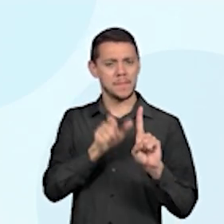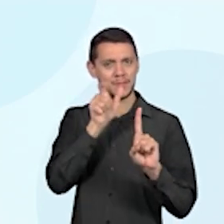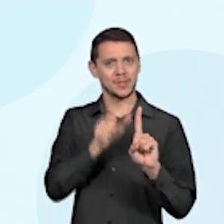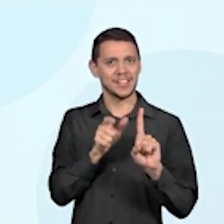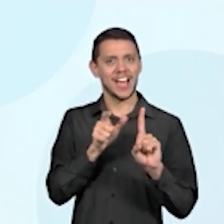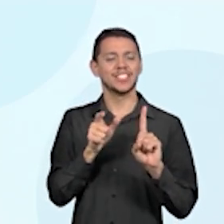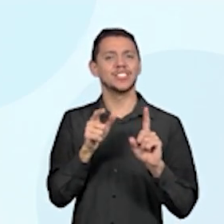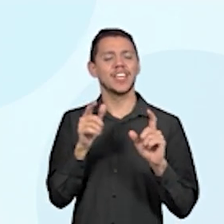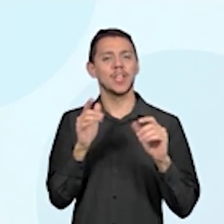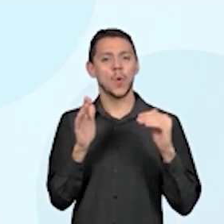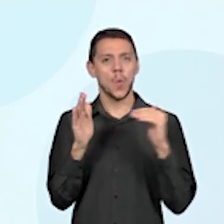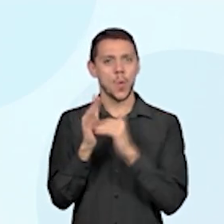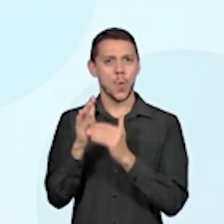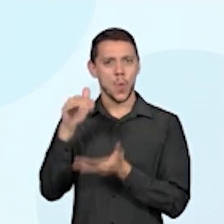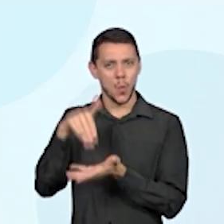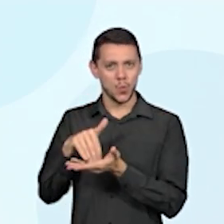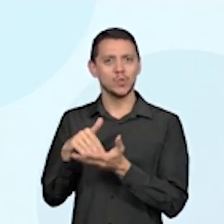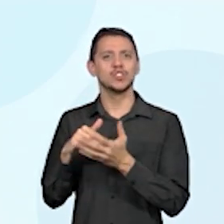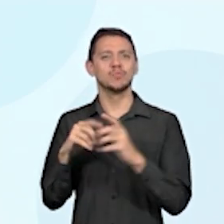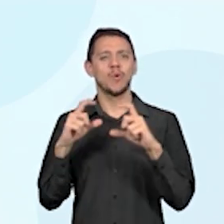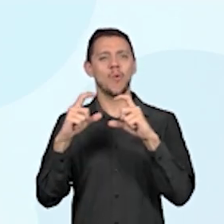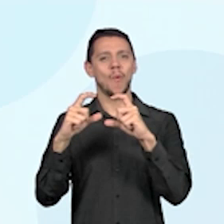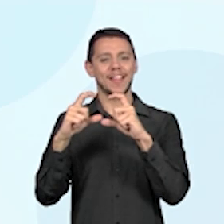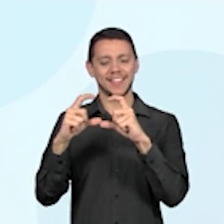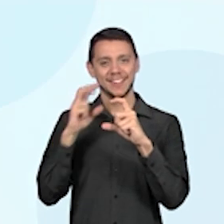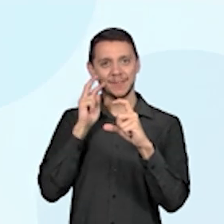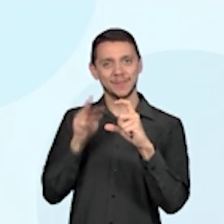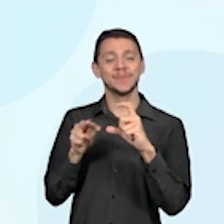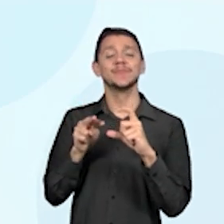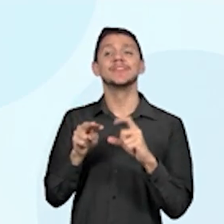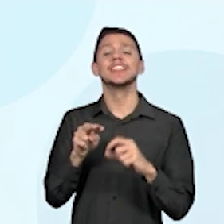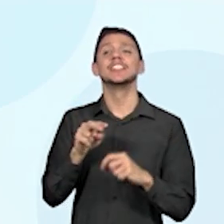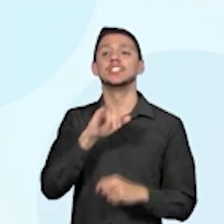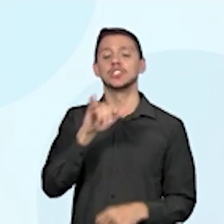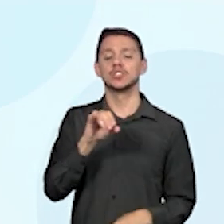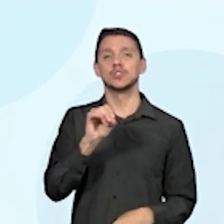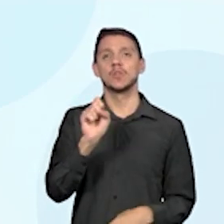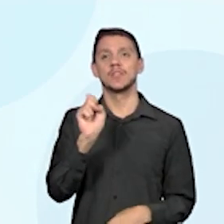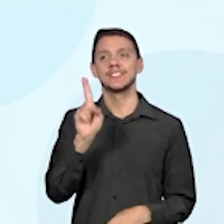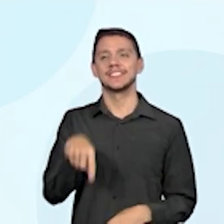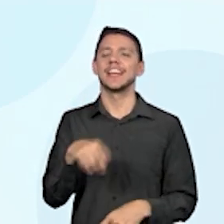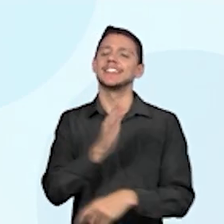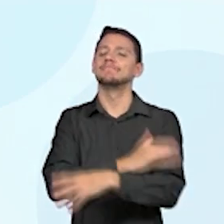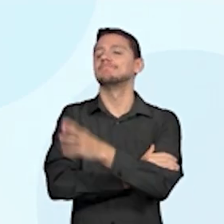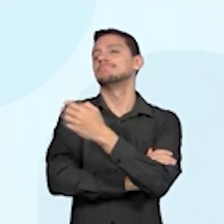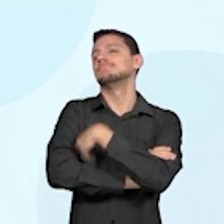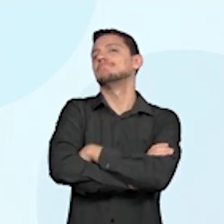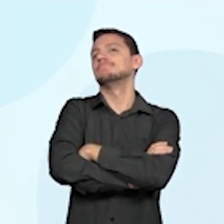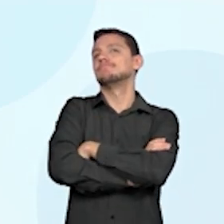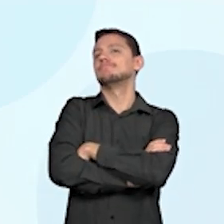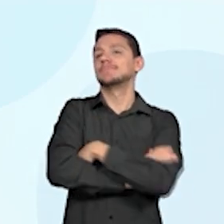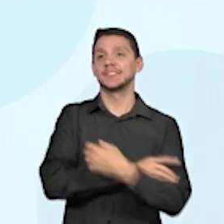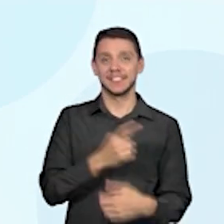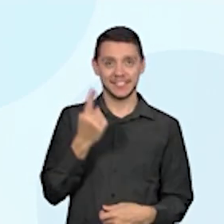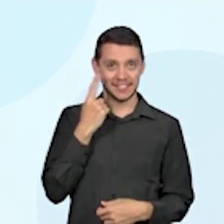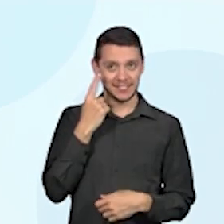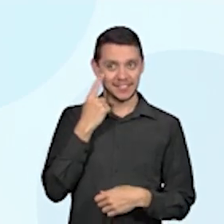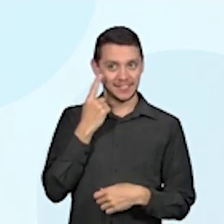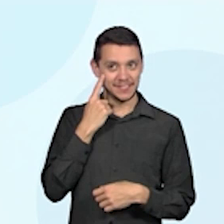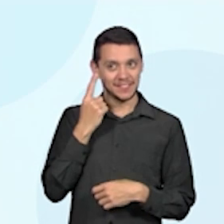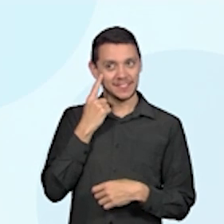como está o José. O José de bracinhos cruzados. E vejam o balão do José, o balão em